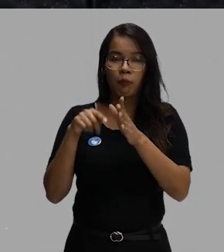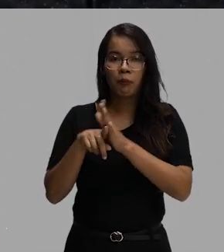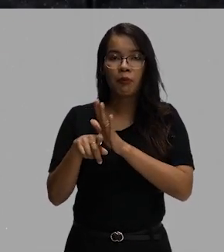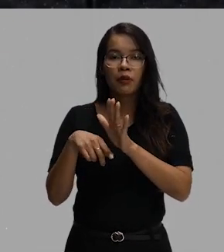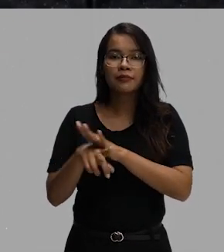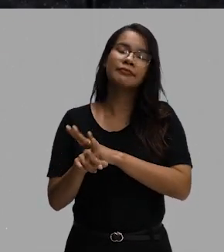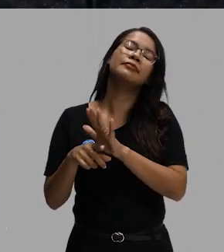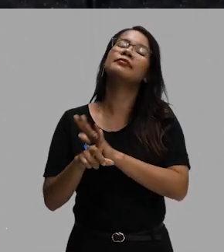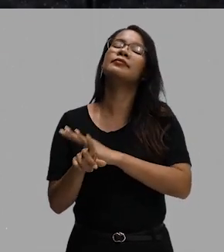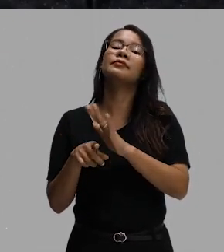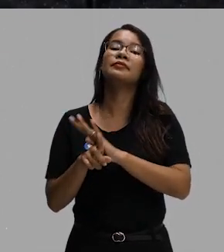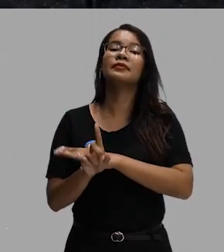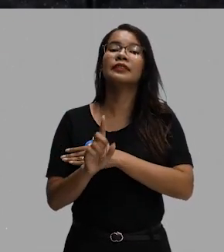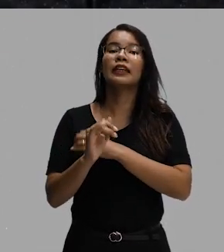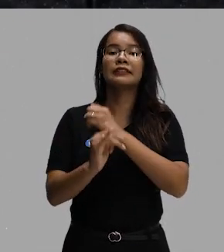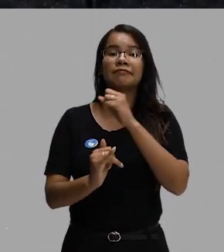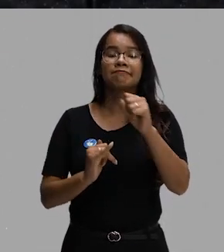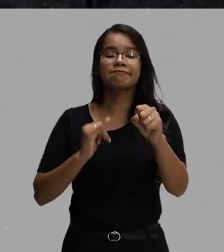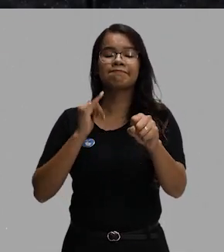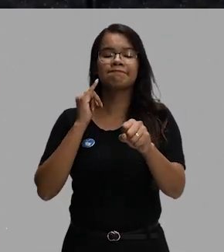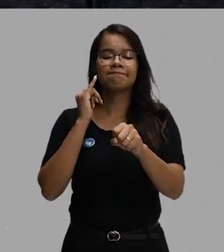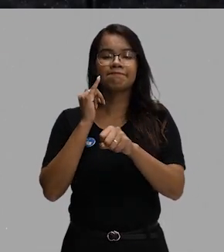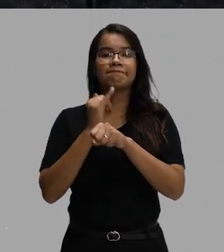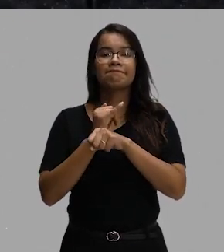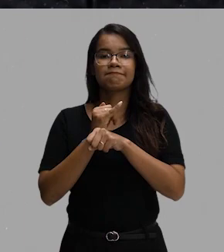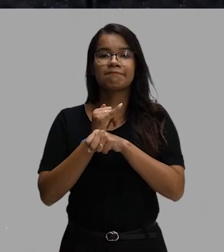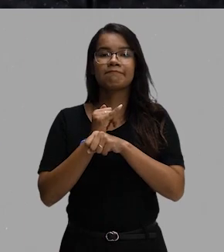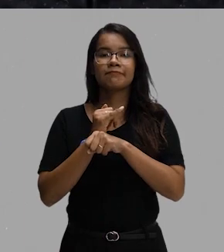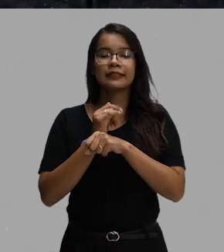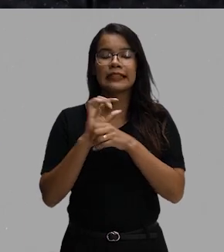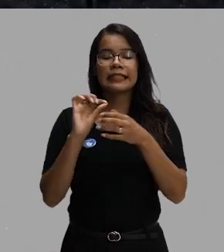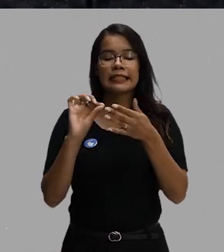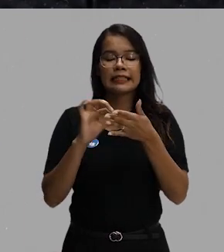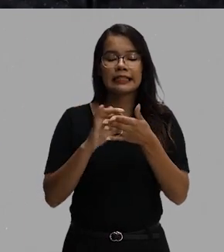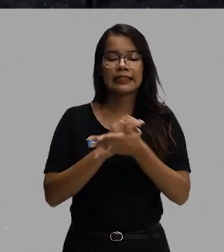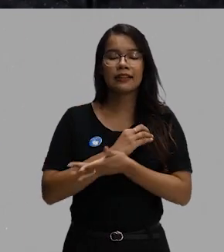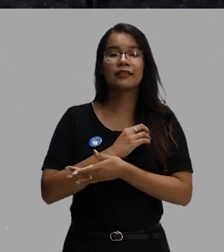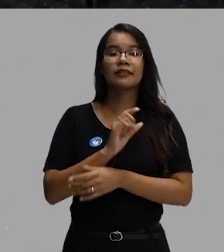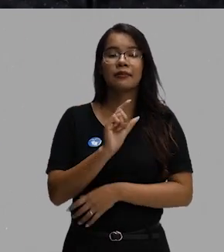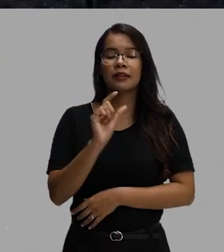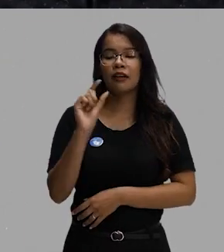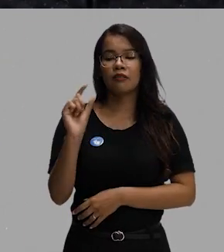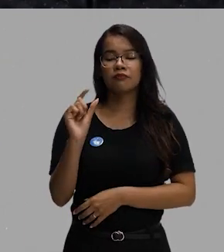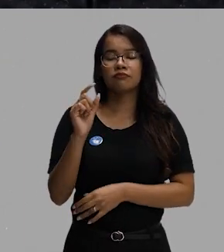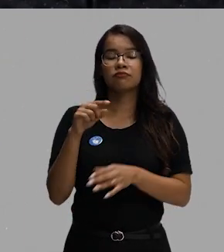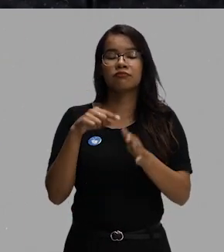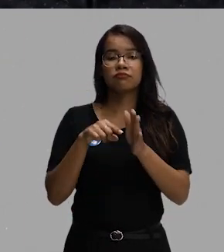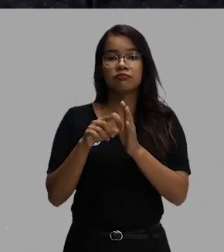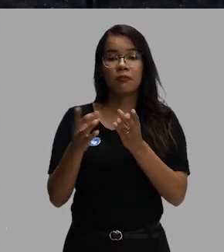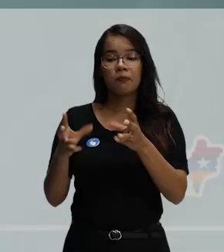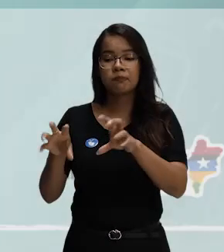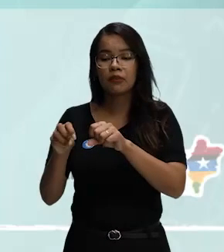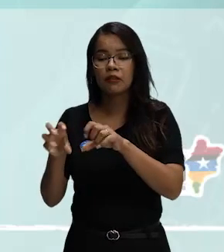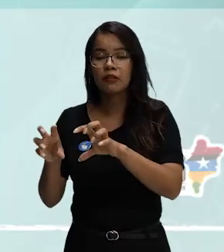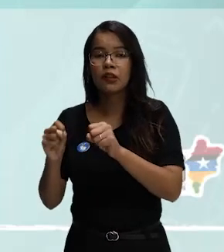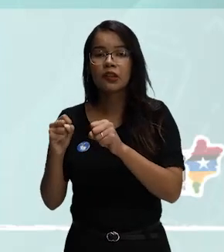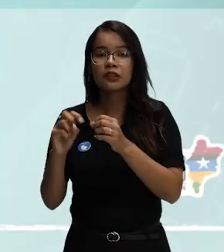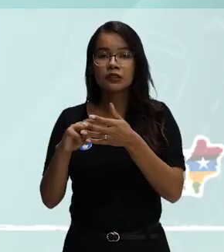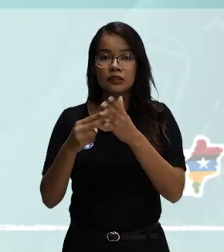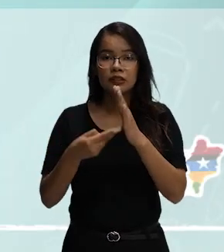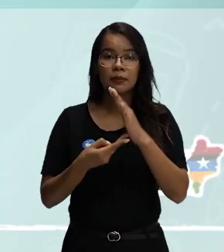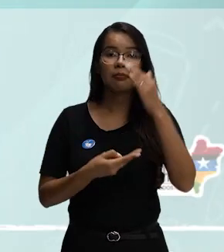você pausa o vídeo, pega o dicionário, escreve aí a palavra, busca o significado para compreender melhor, tá